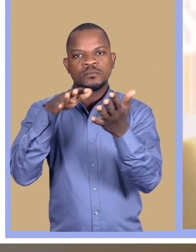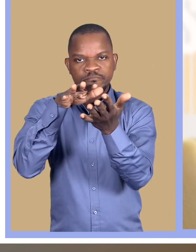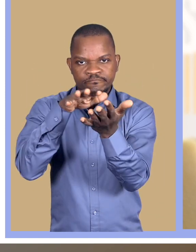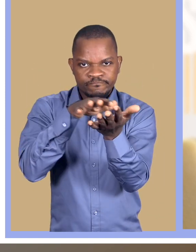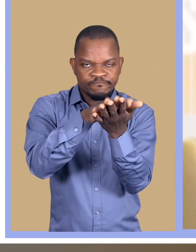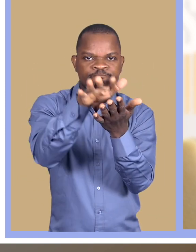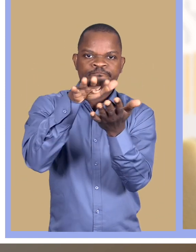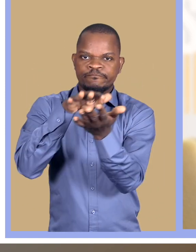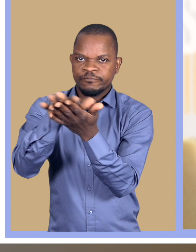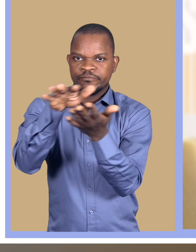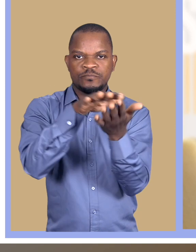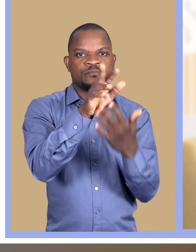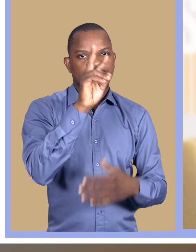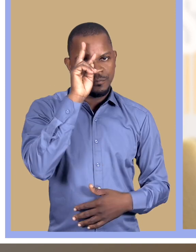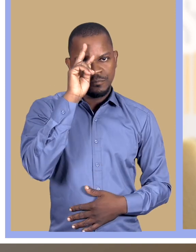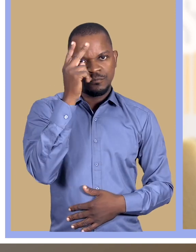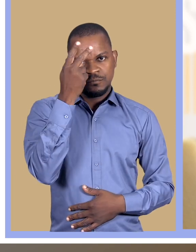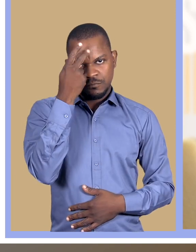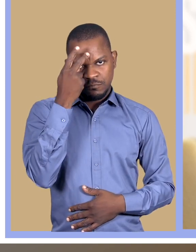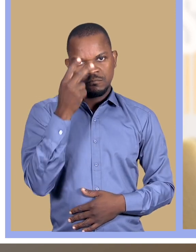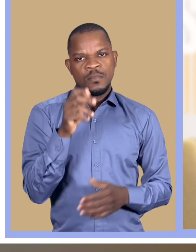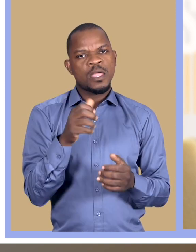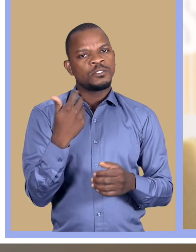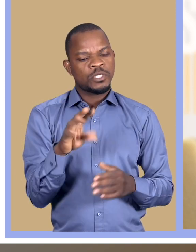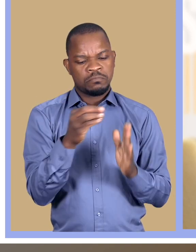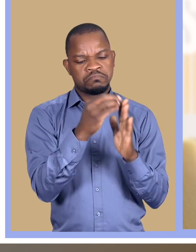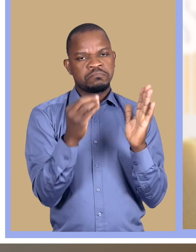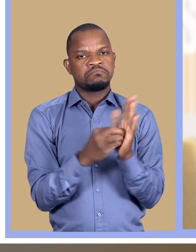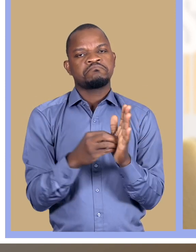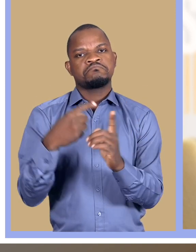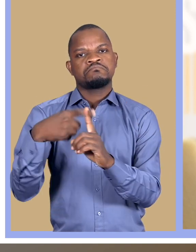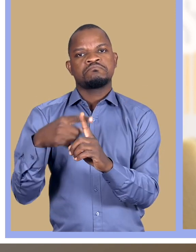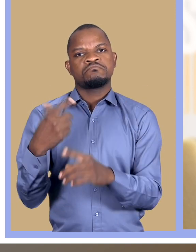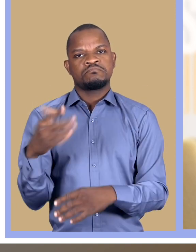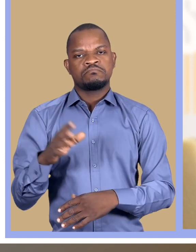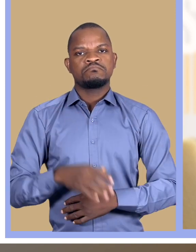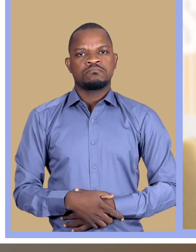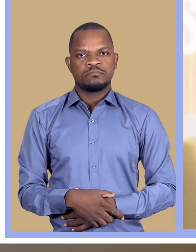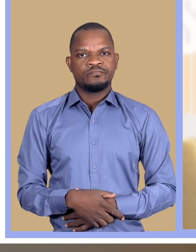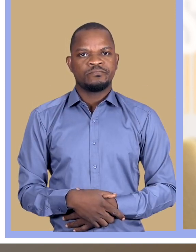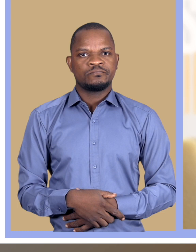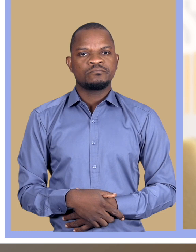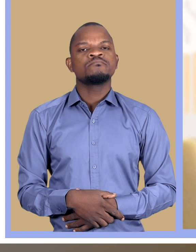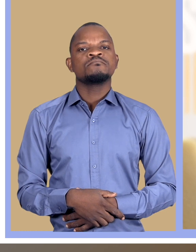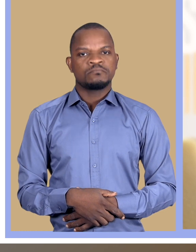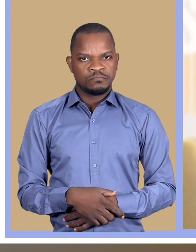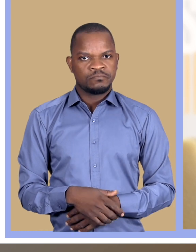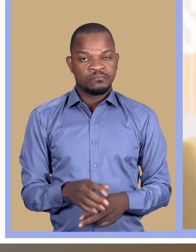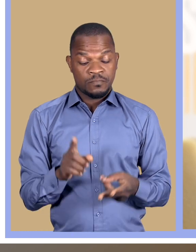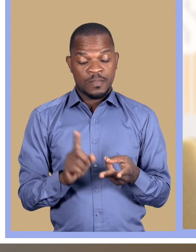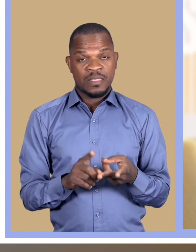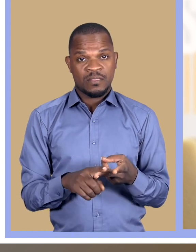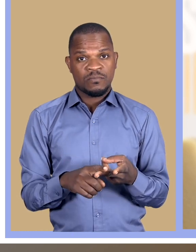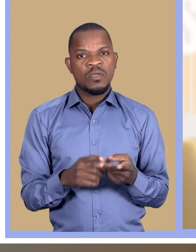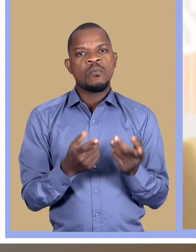teve efeito muito positivo, teve uma repercussão muito boa também, foi